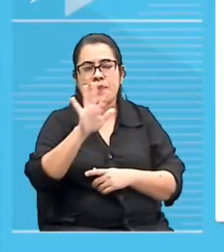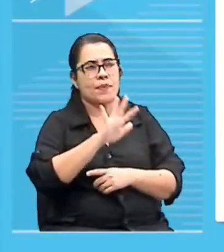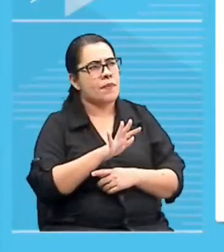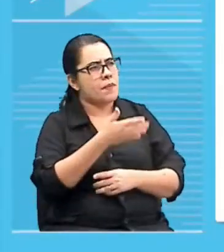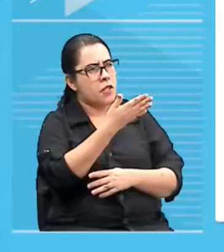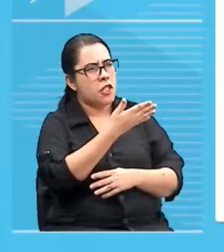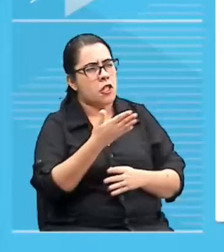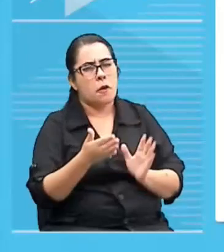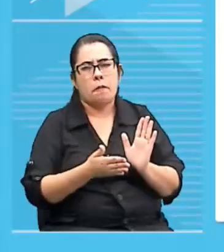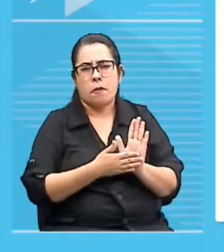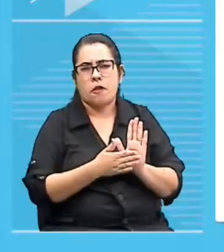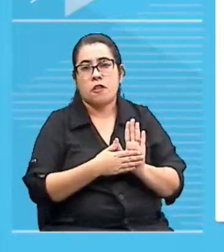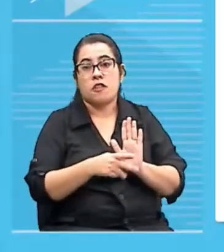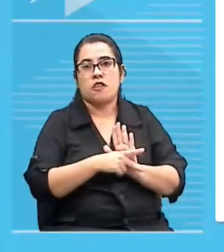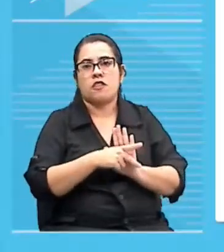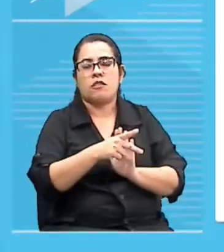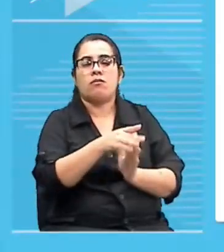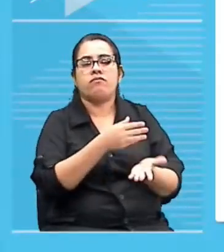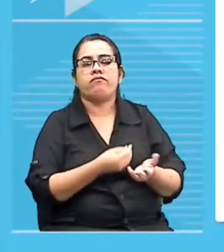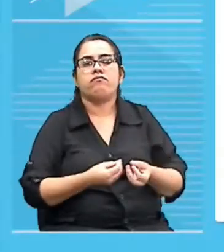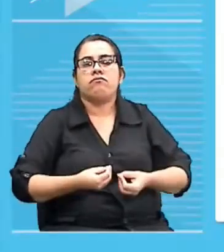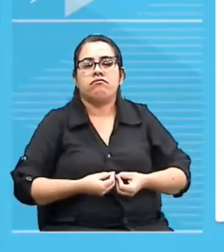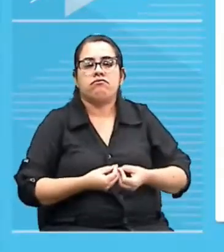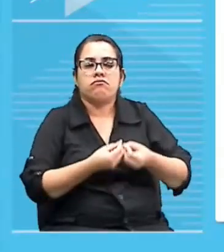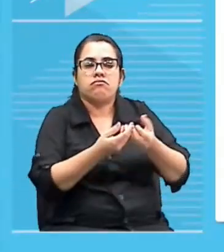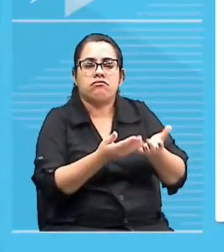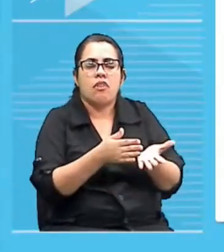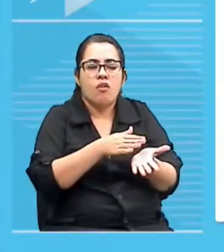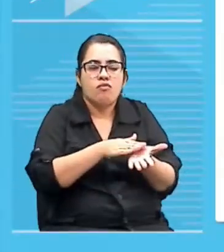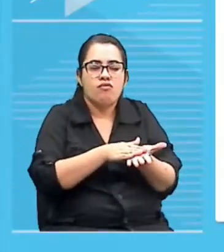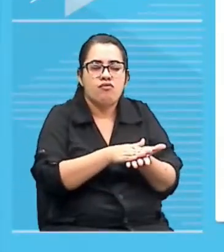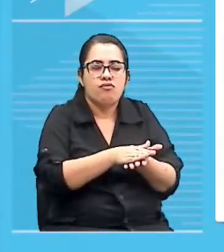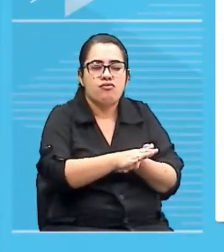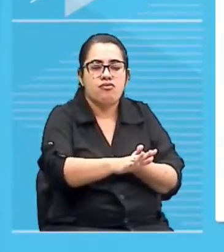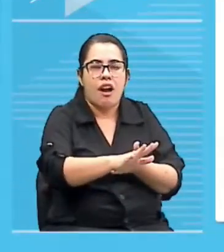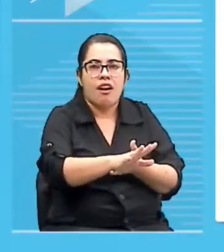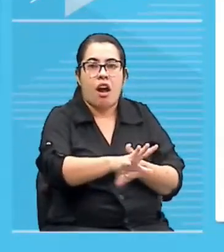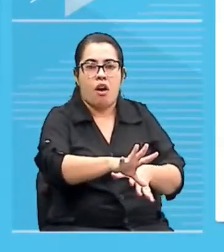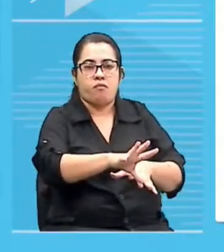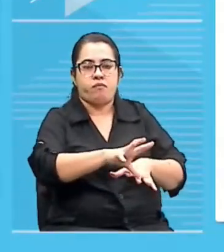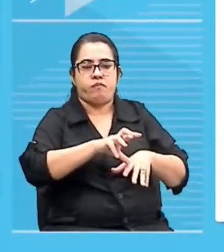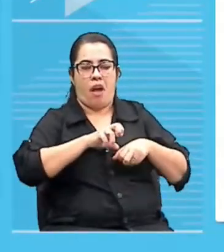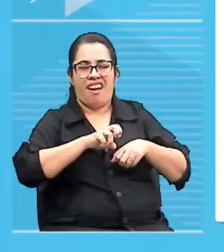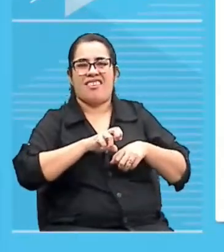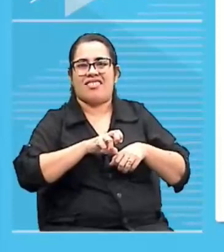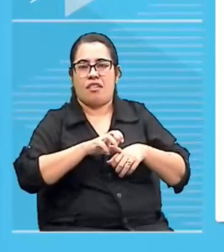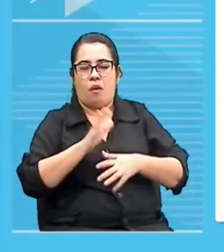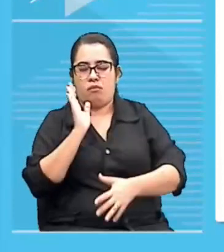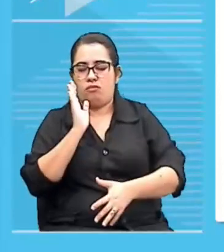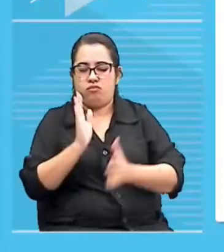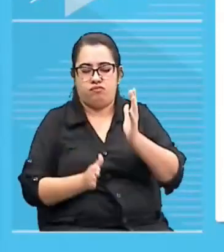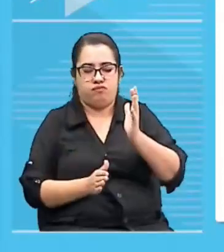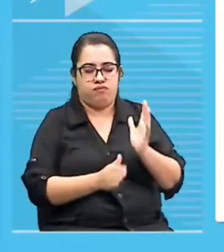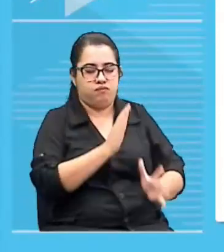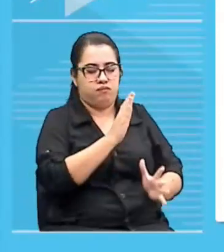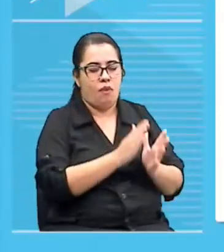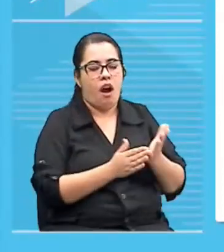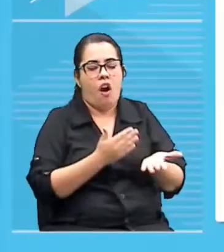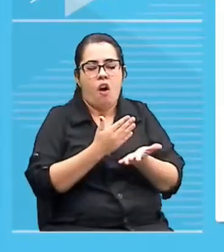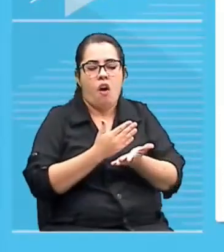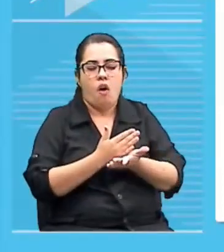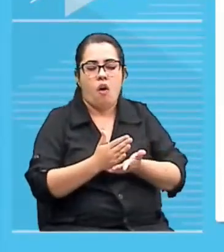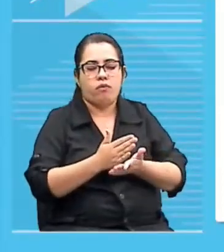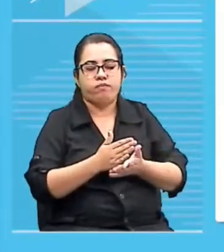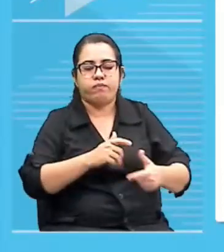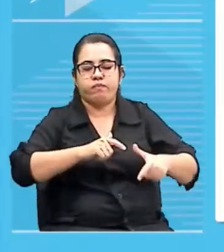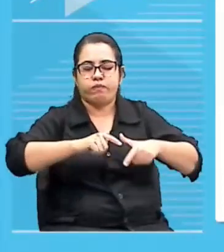do projeto, ela é enviada para o robô. E o robô pega essa figura e ele começa, né,